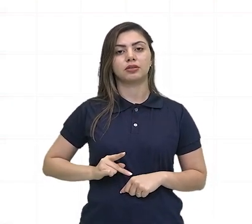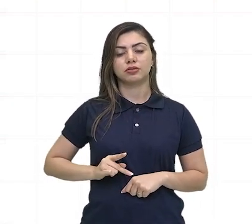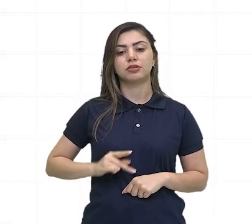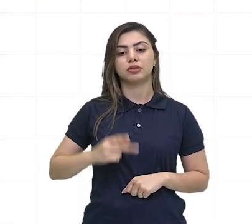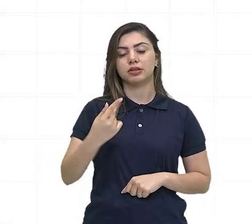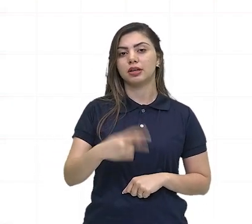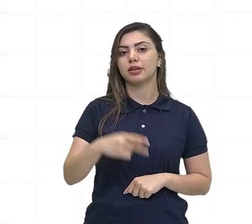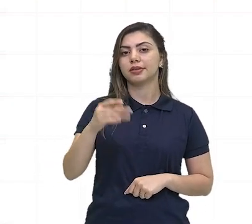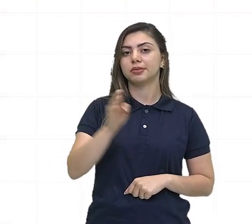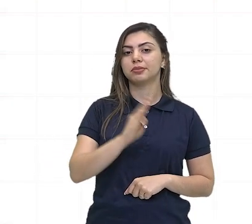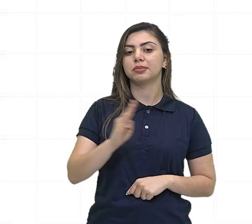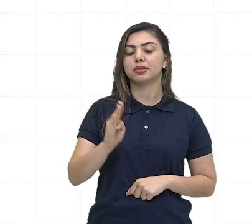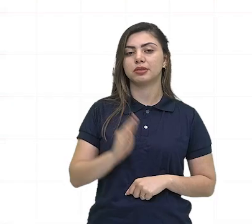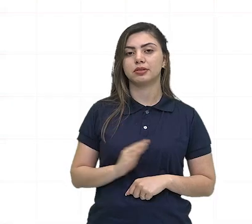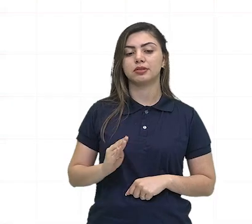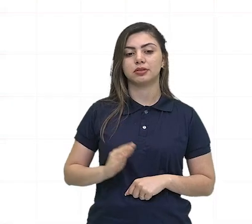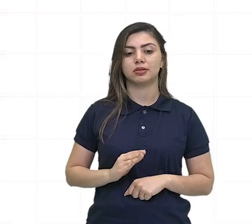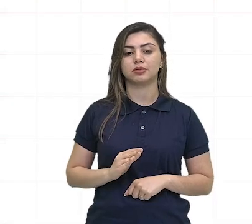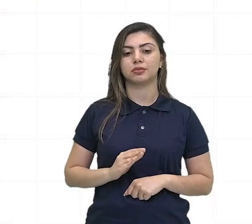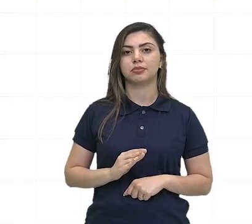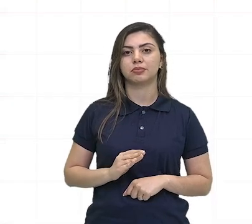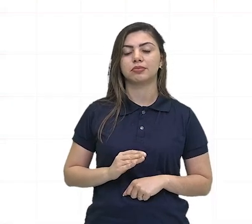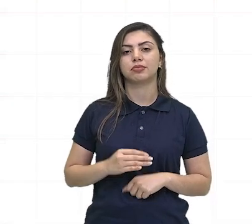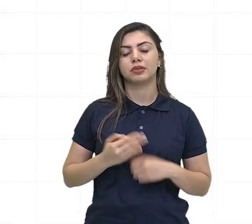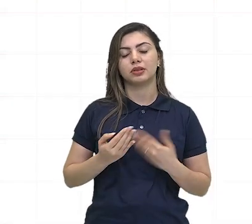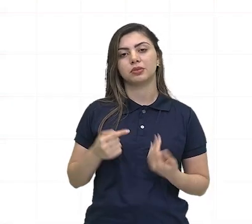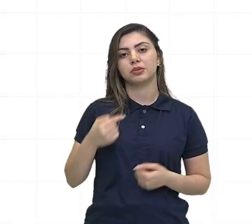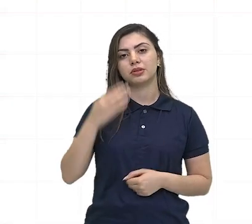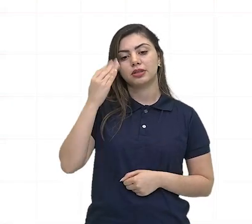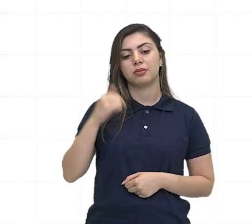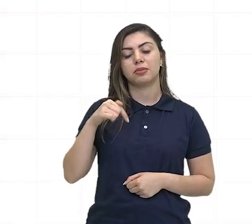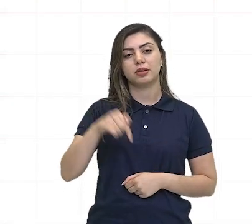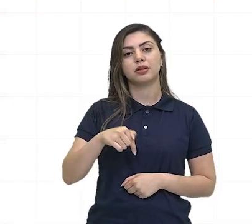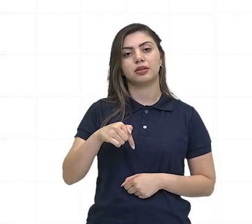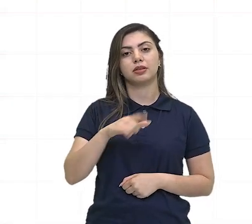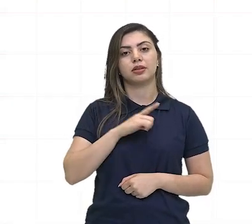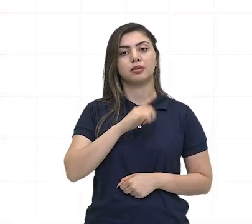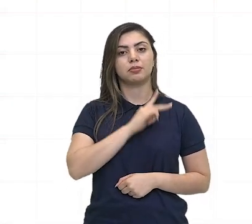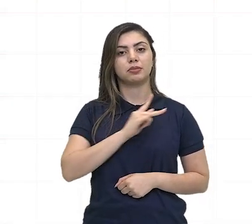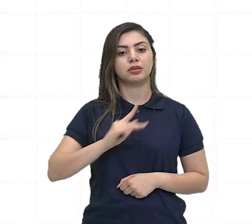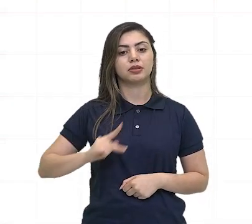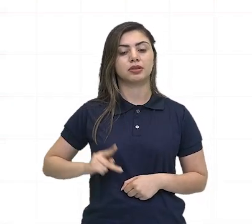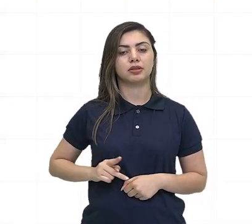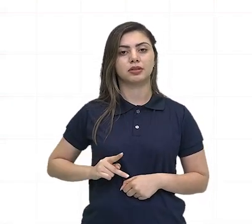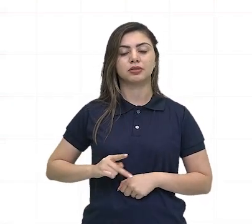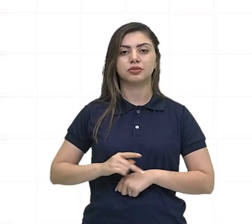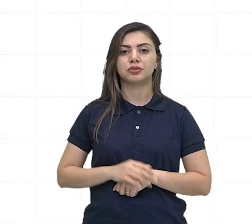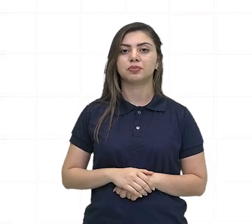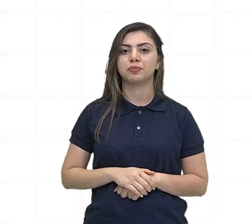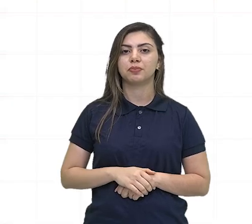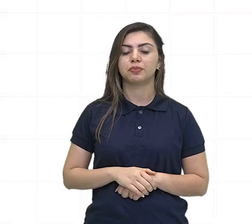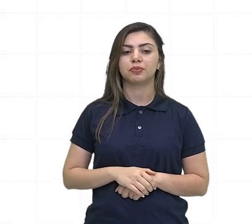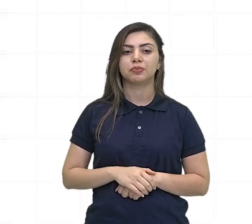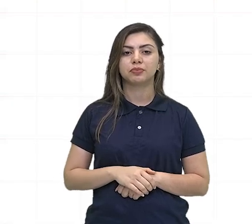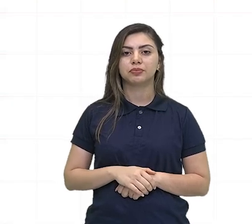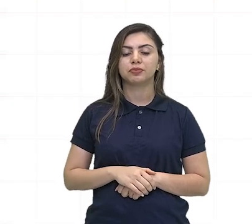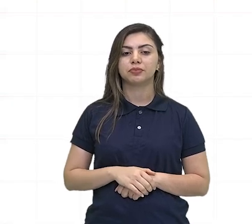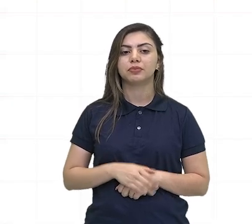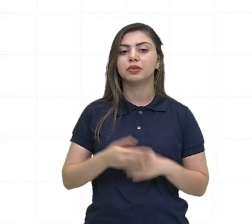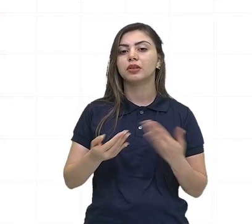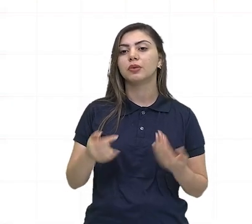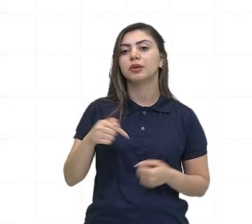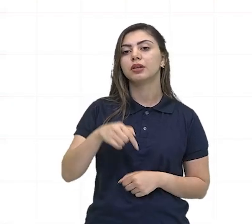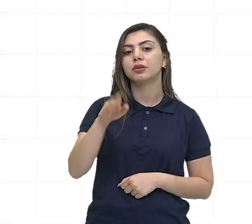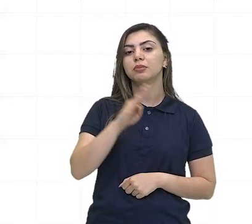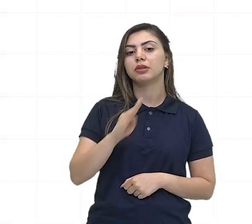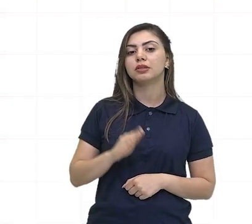caso do Brasil, né, o nosso país é governado pelo presidente da República. Ele faz, no caso do Brasil,